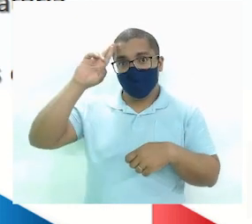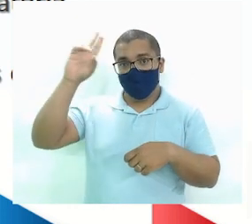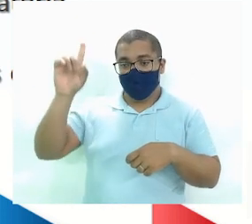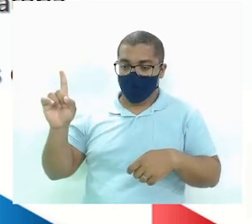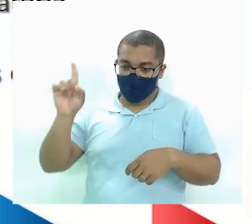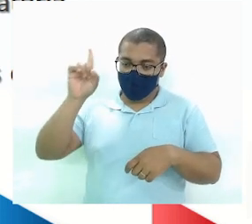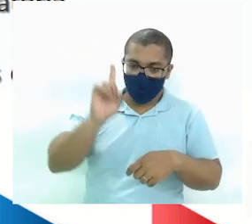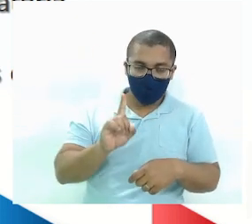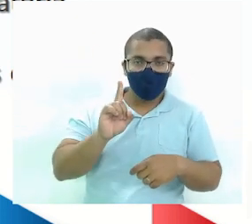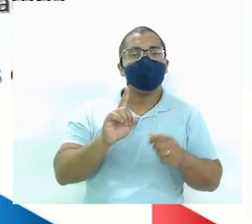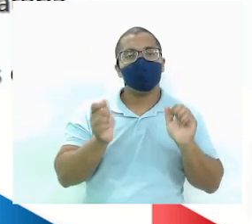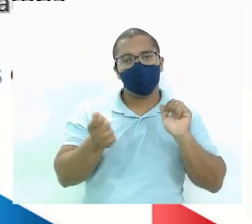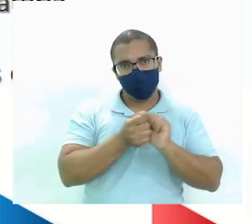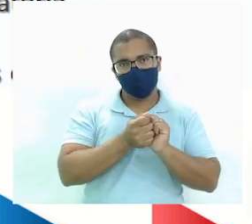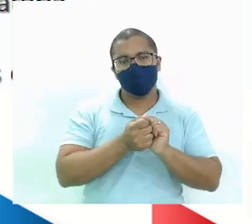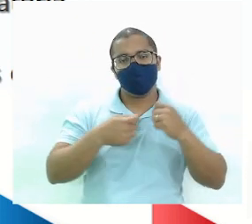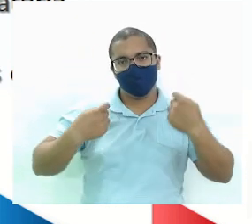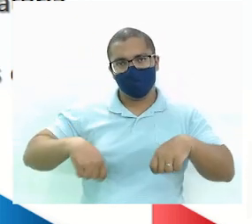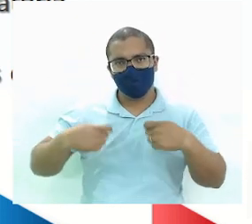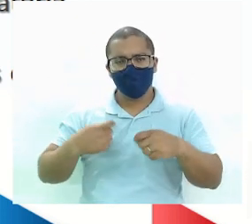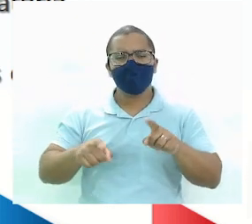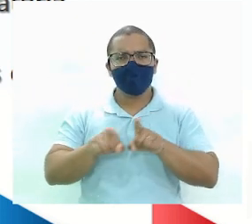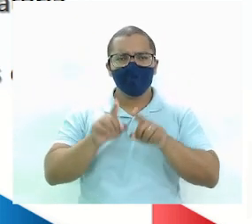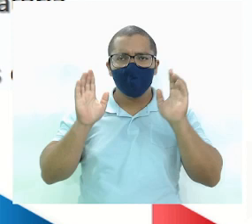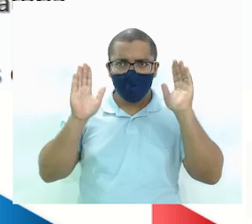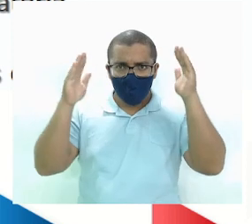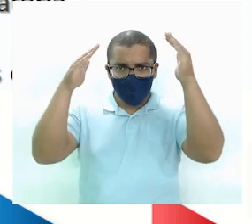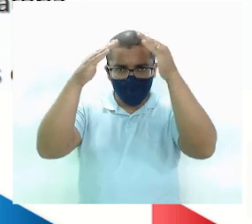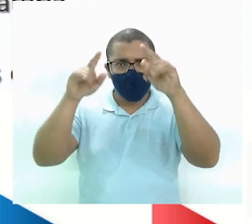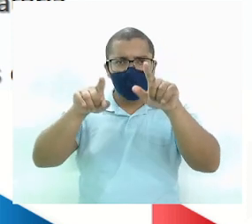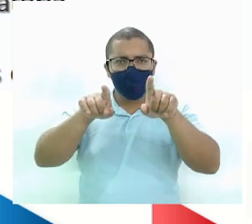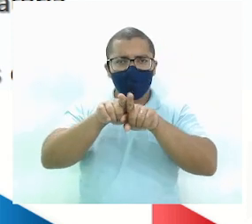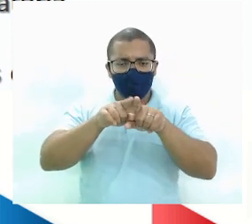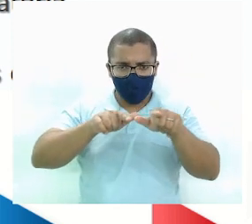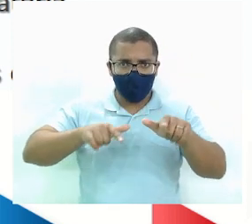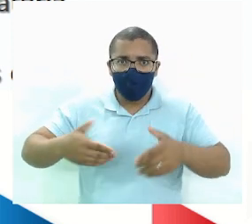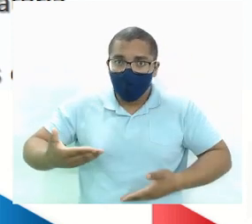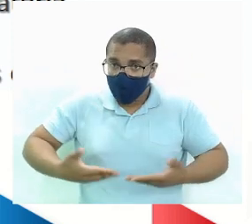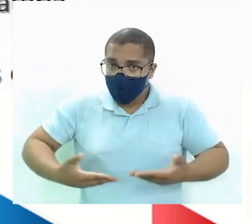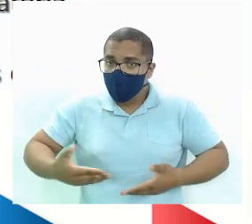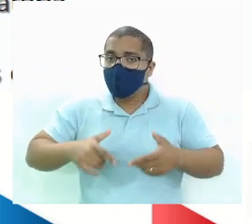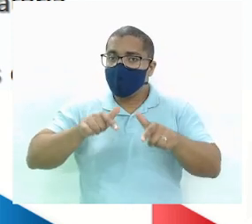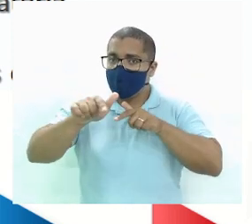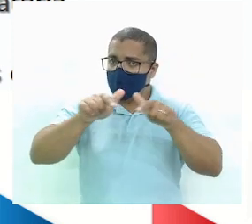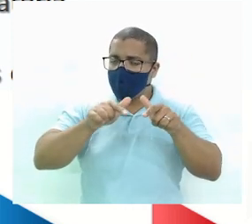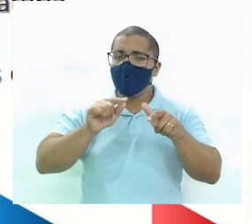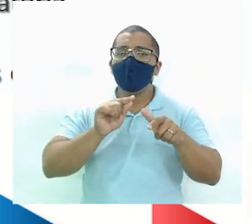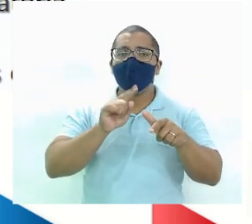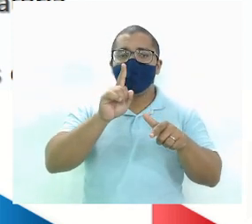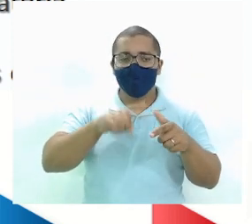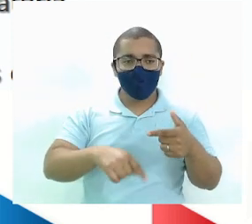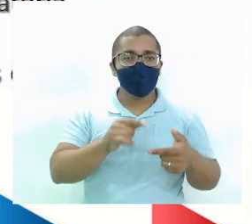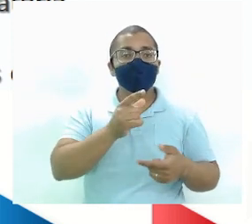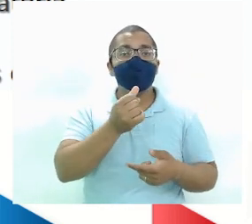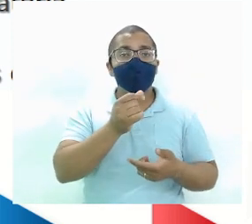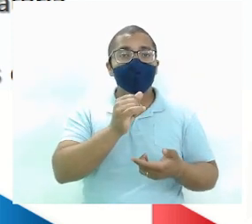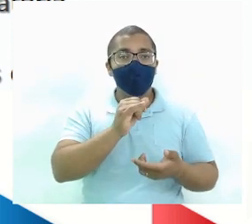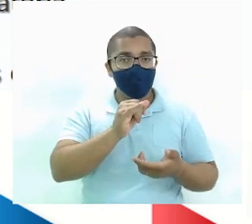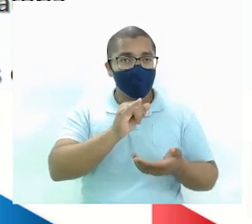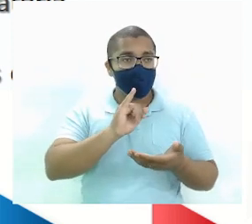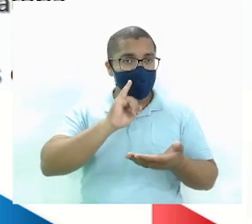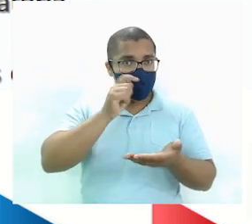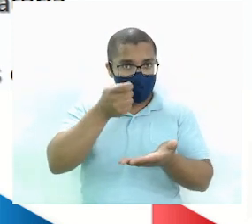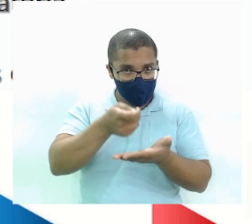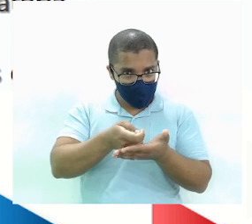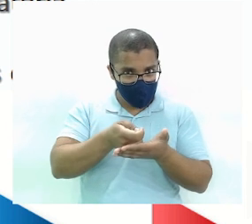né? Havia sacerdotes e funcionários responsáveis pela cobrança de tributos. Também havia os